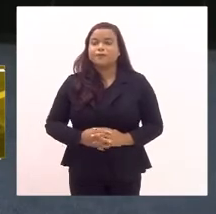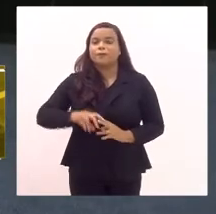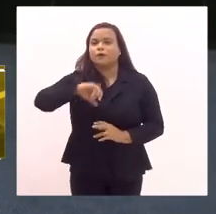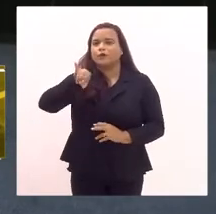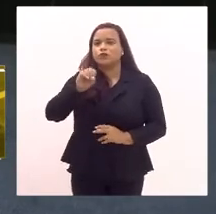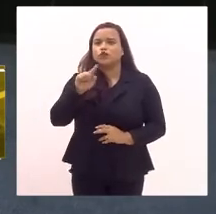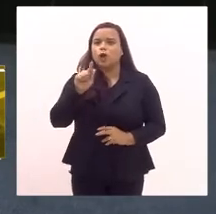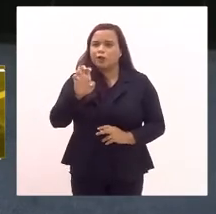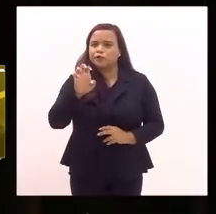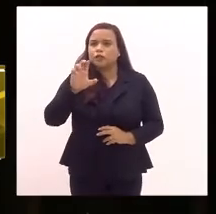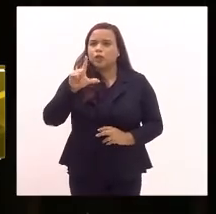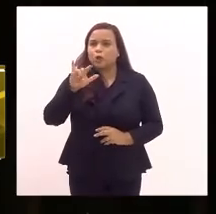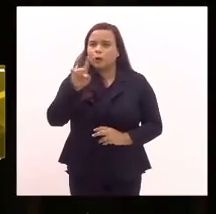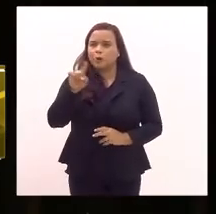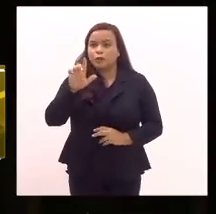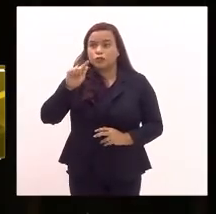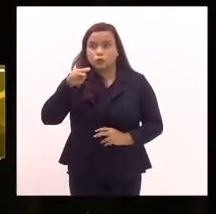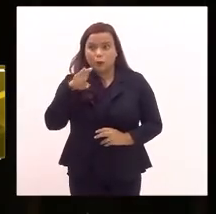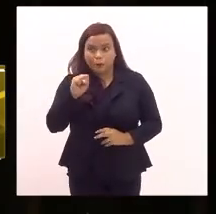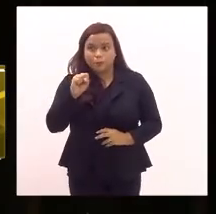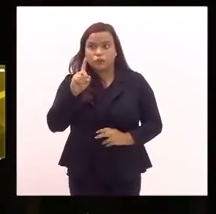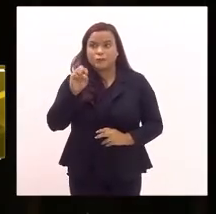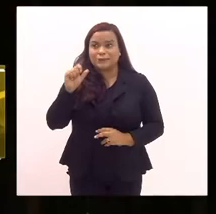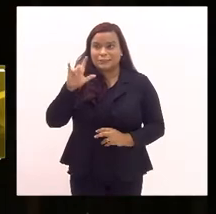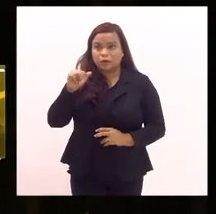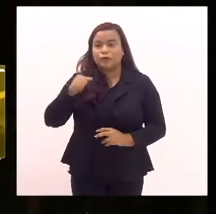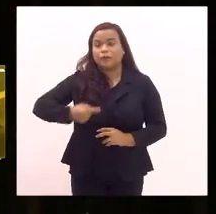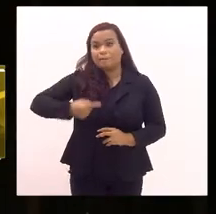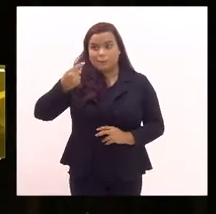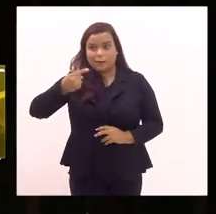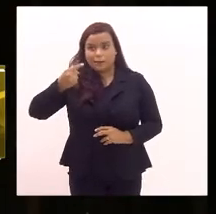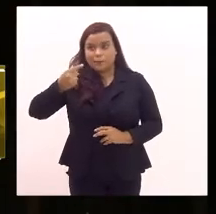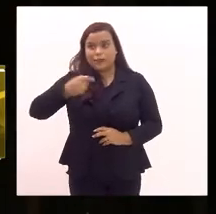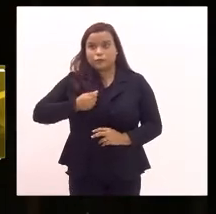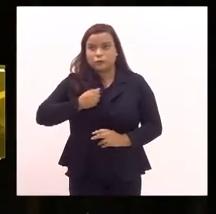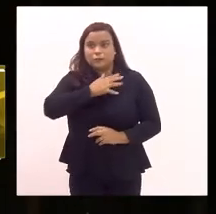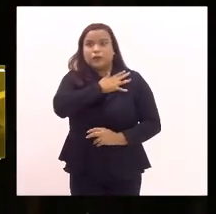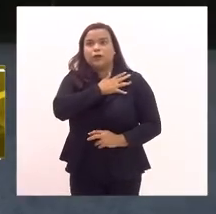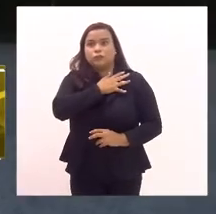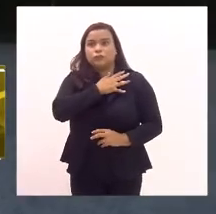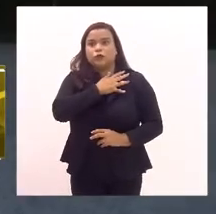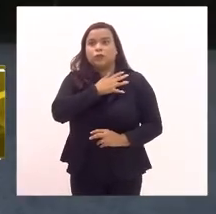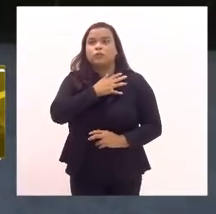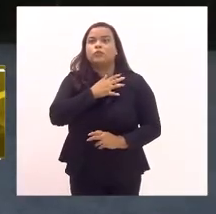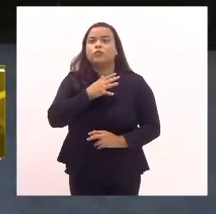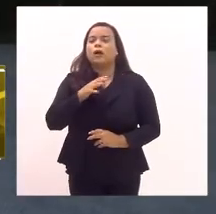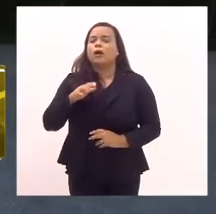Jorge Luiz Gomes da Silva, primeiro sargento da Reserva da Marinha.